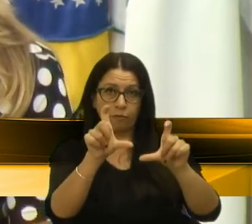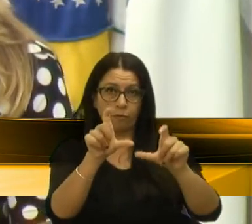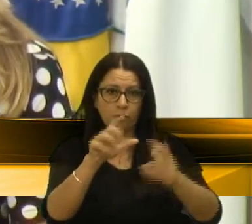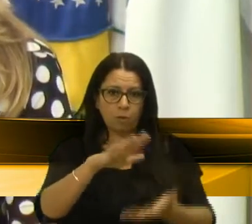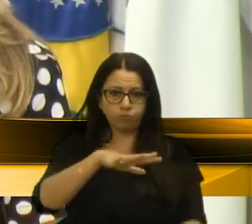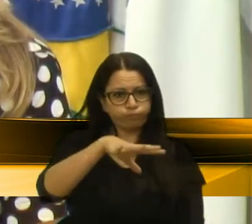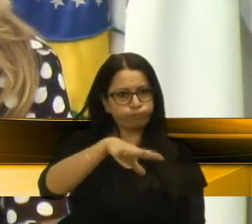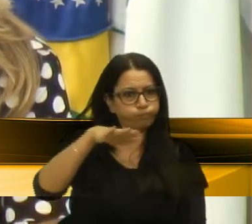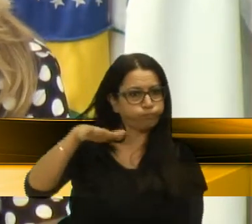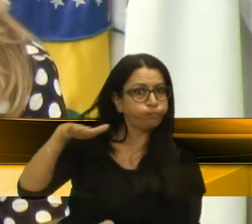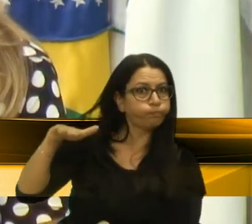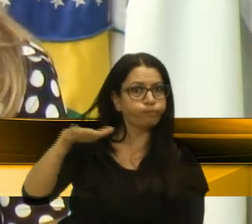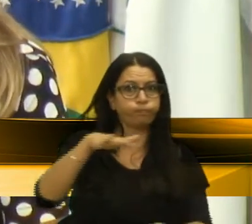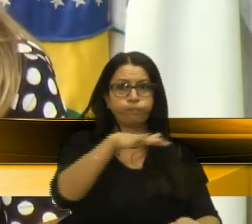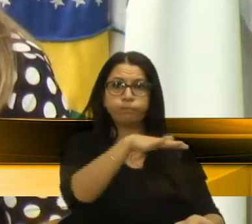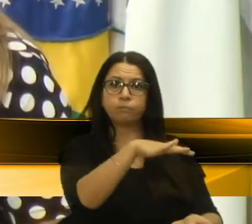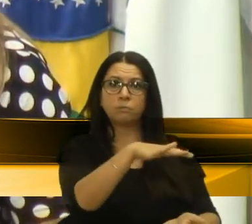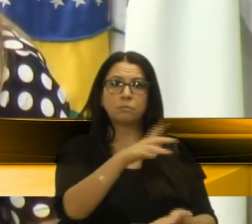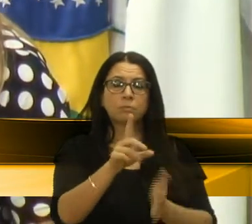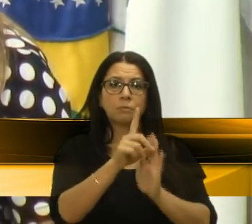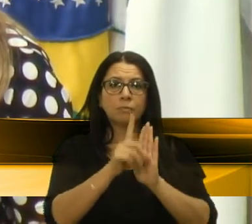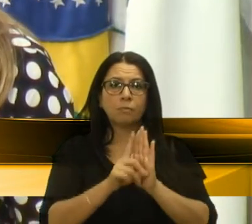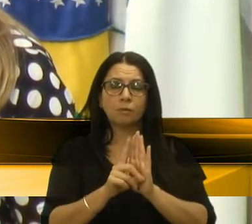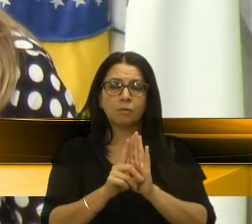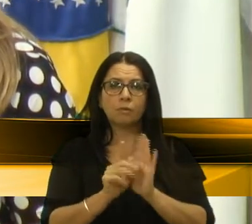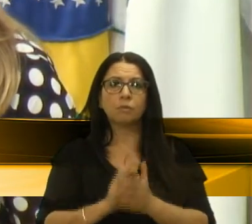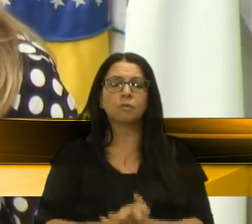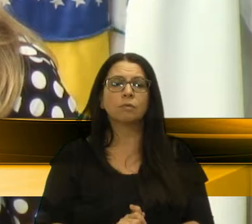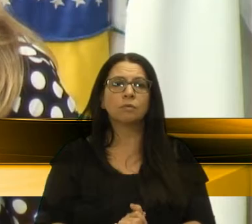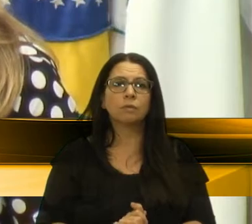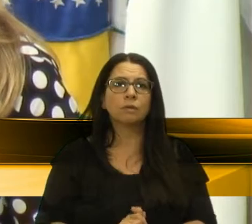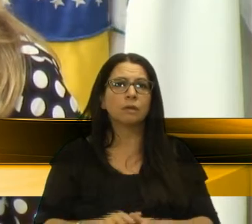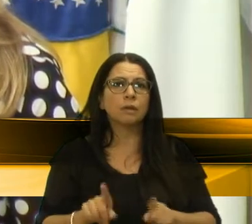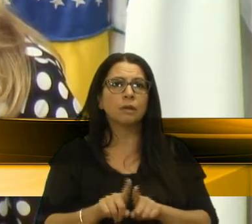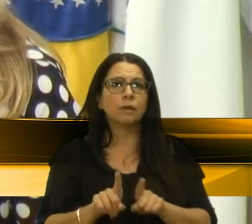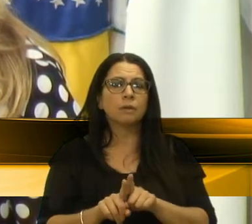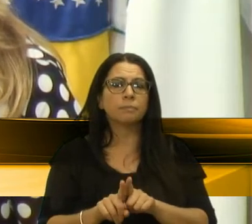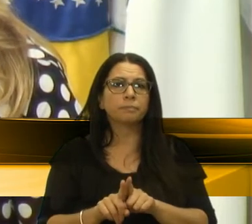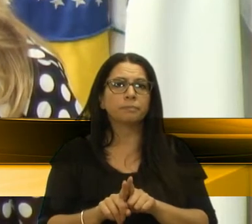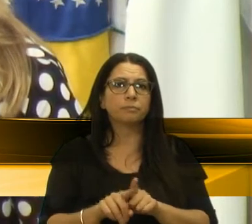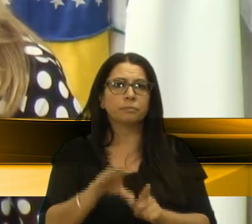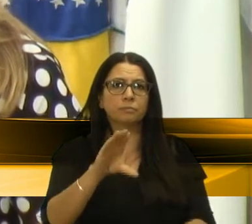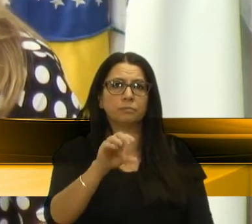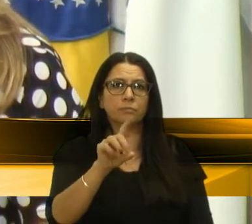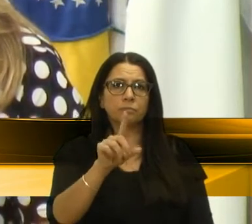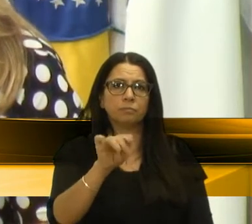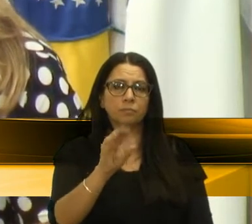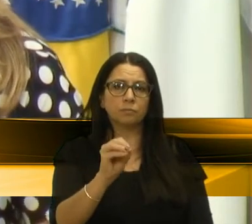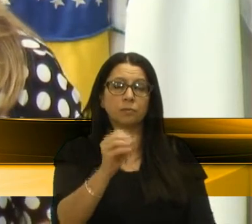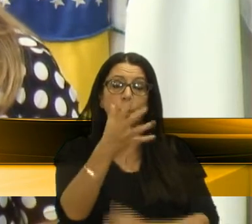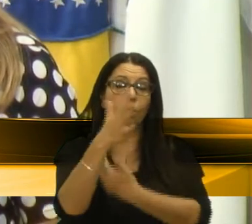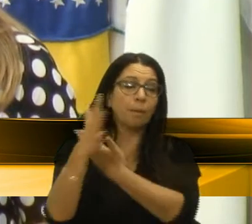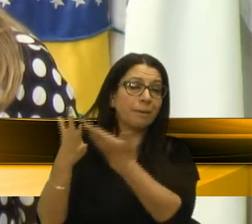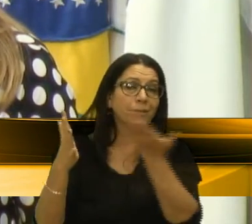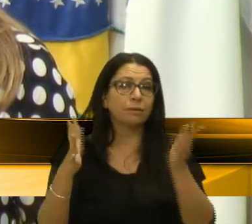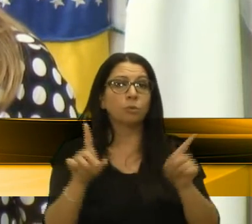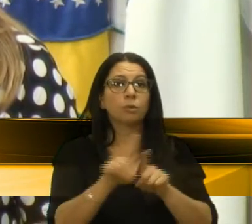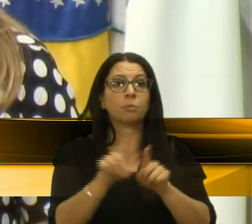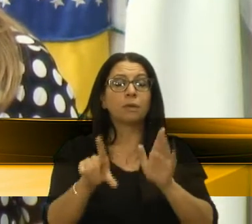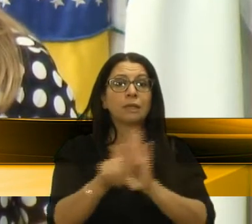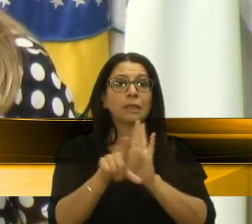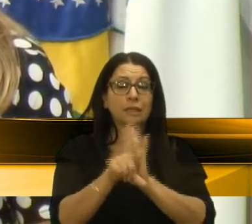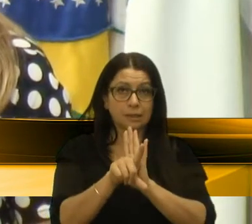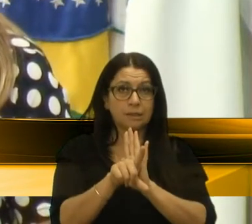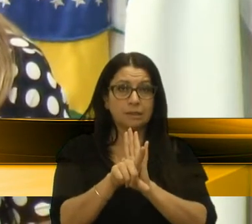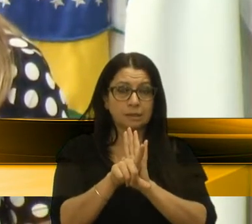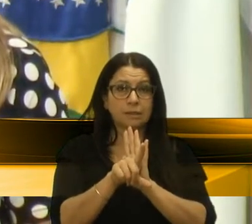pilhas desses decretos, assim como a questão do Código Ambiental e da Lei